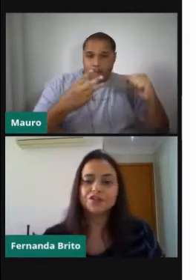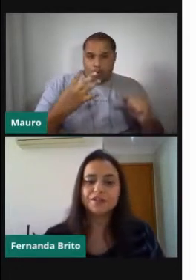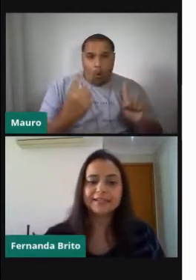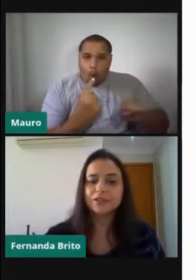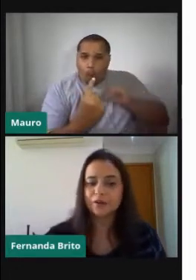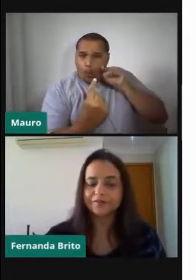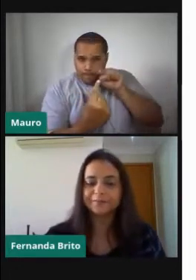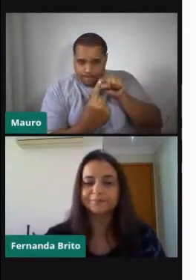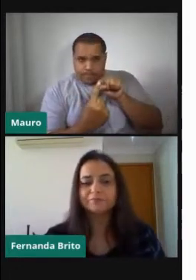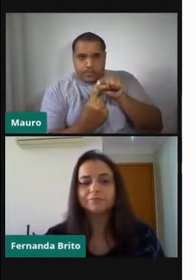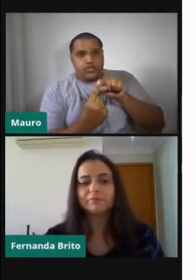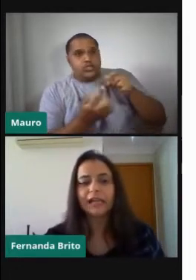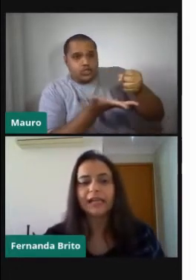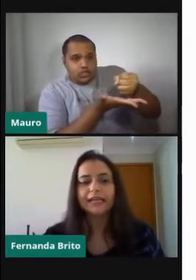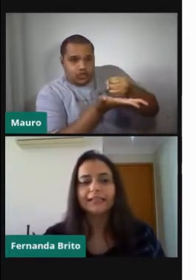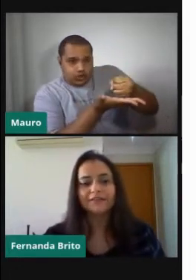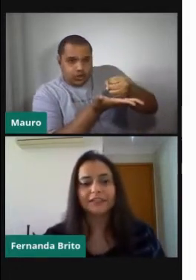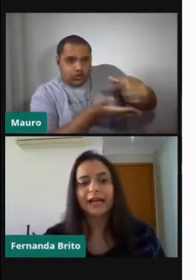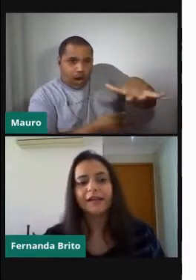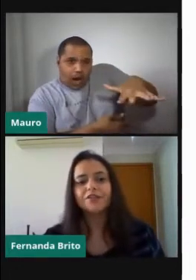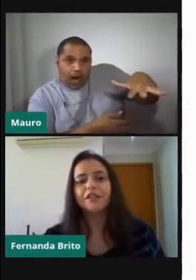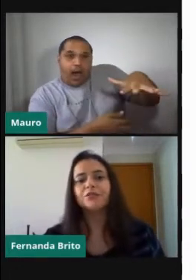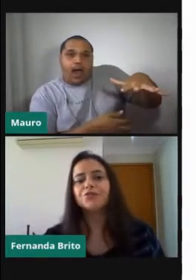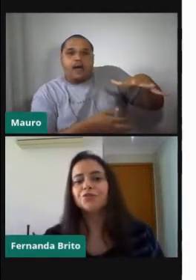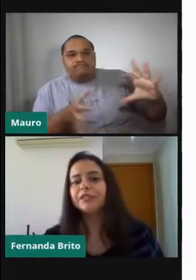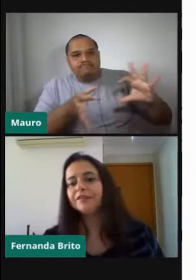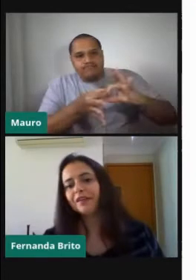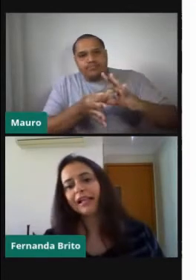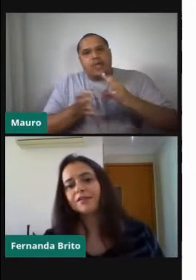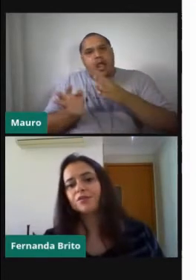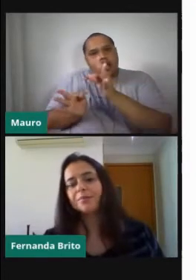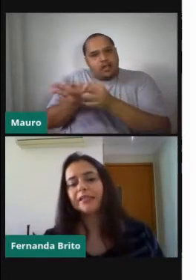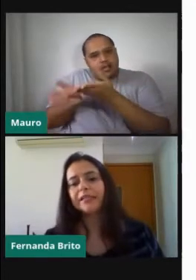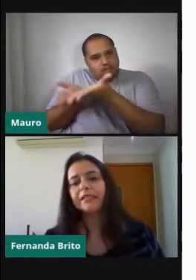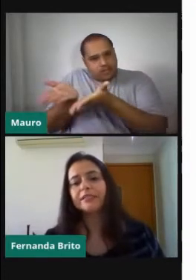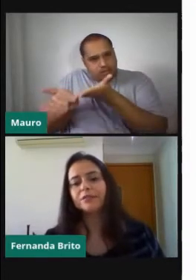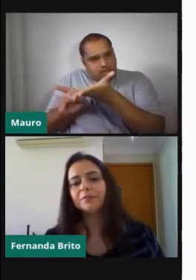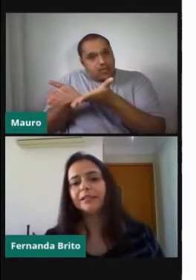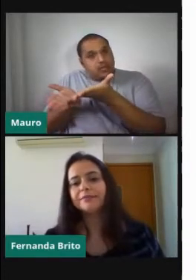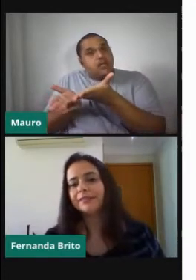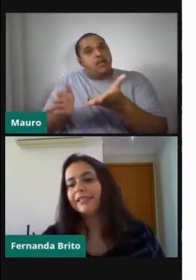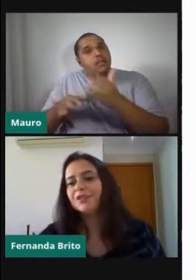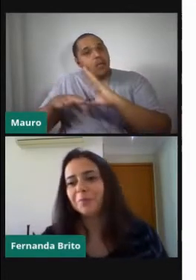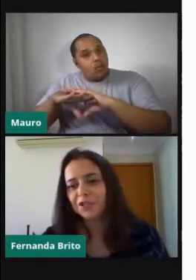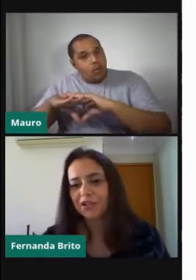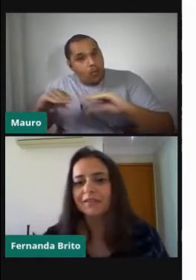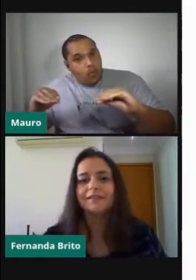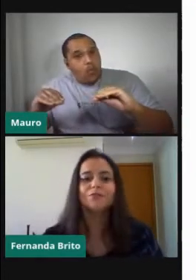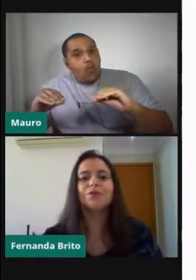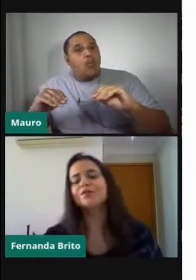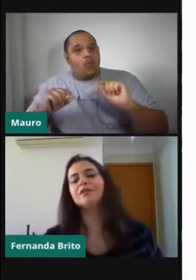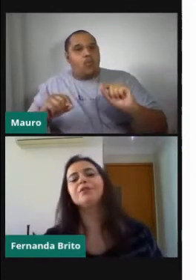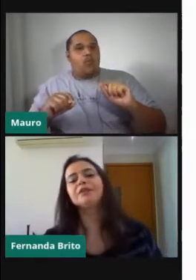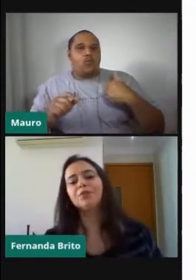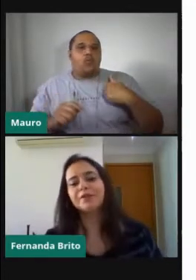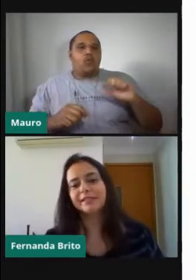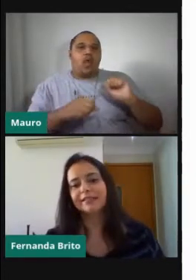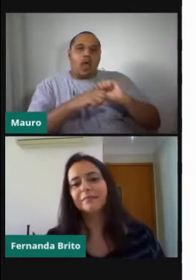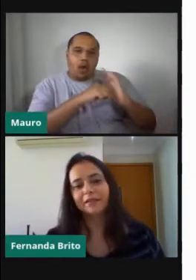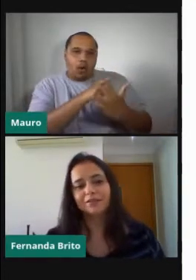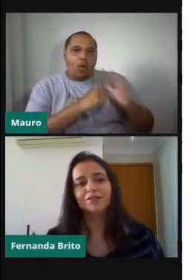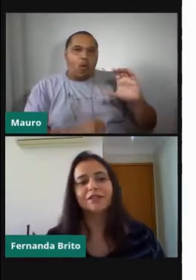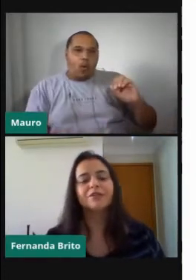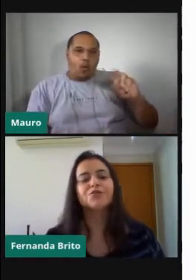da Covid-19. Na verdade, né, eu não escolhi falar sobre uma linha de pesquisa do nosso